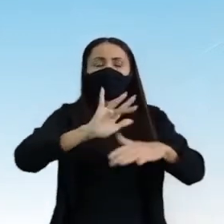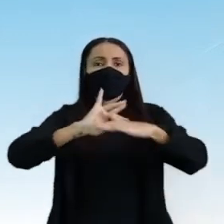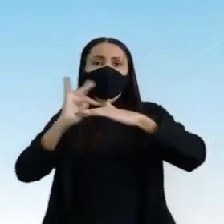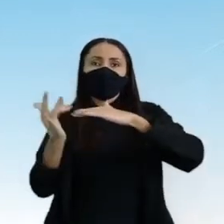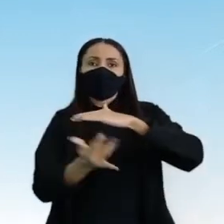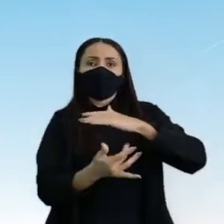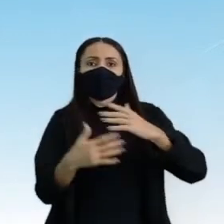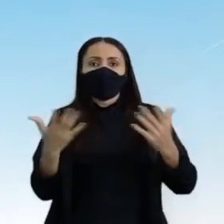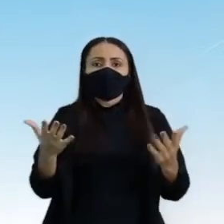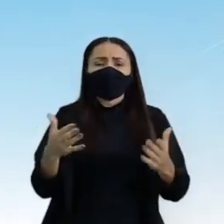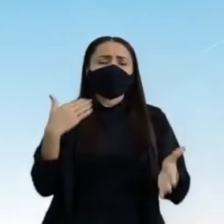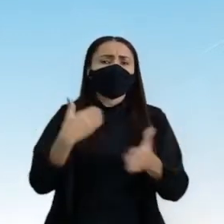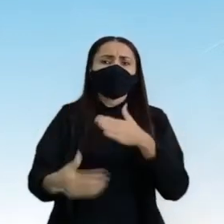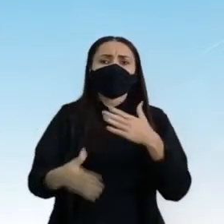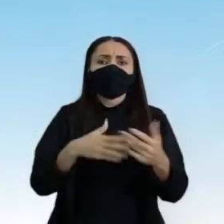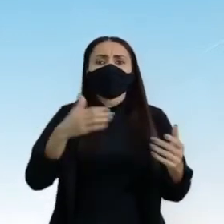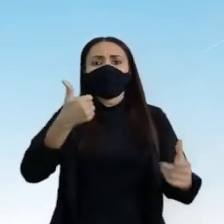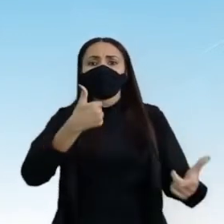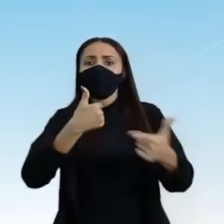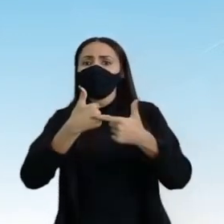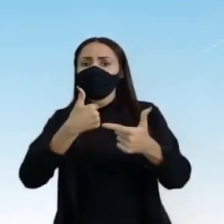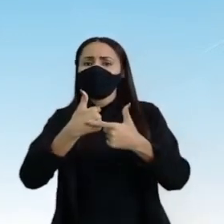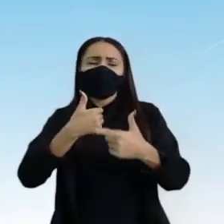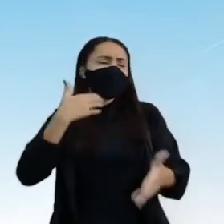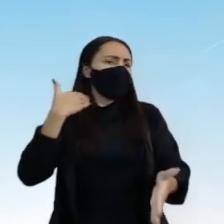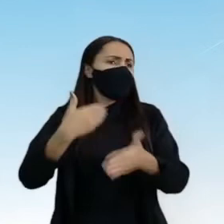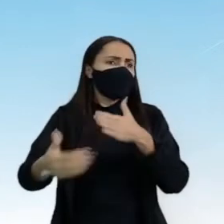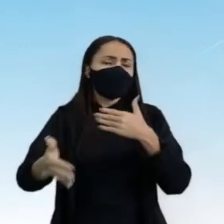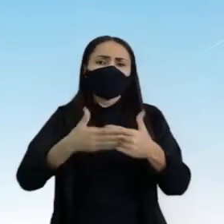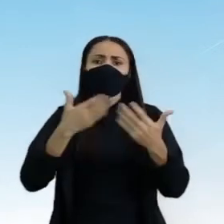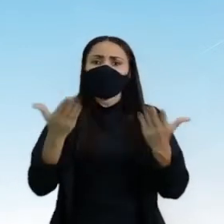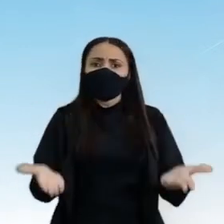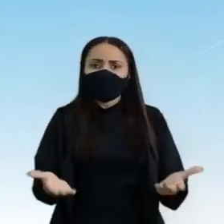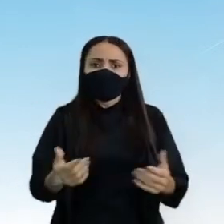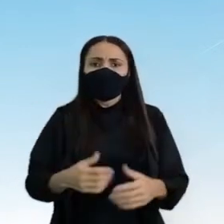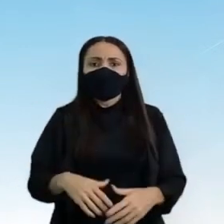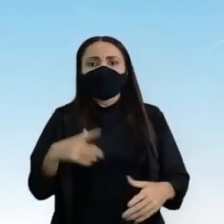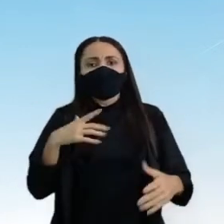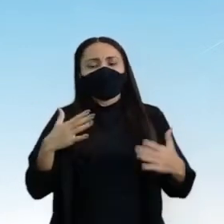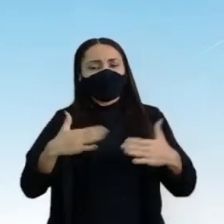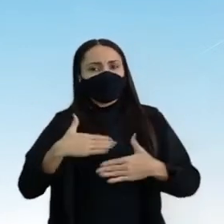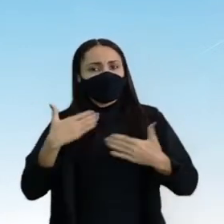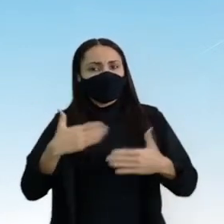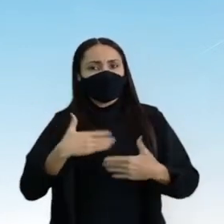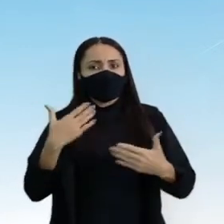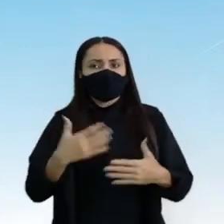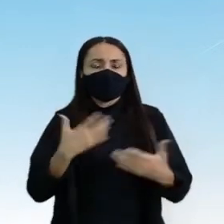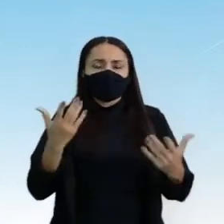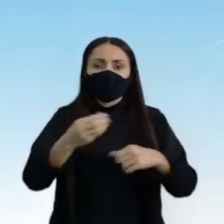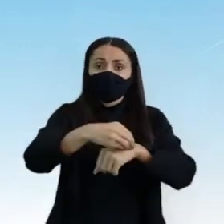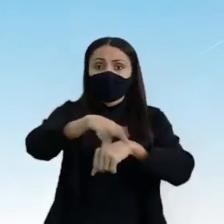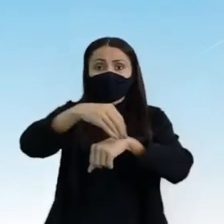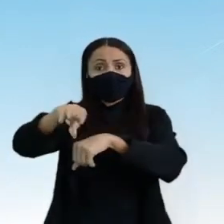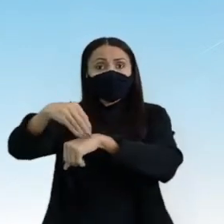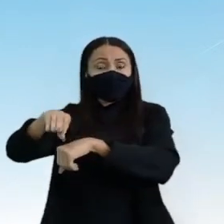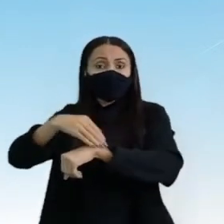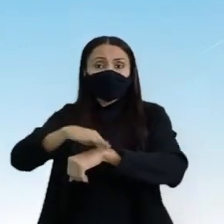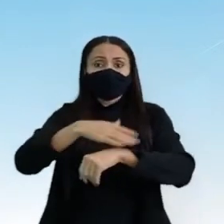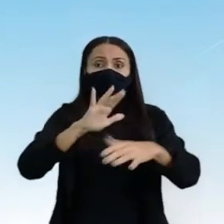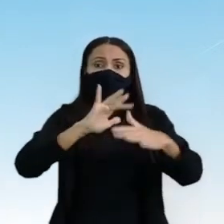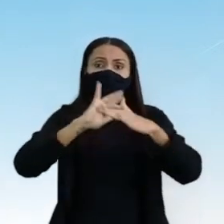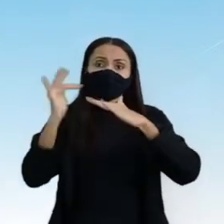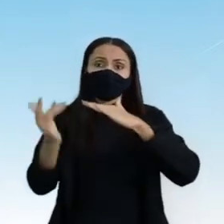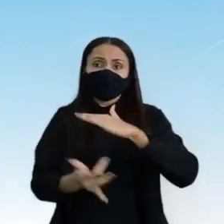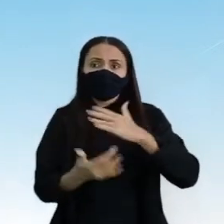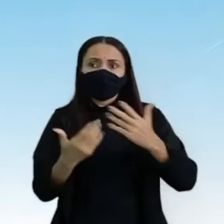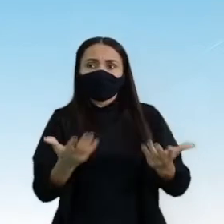importa quantos likes aquela foto ali vai me dar. O importante é que eu tive prazer de postar aquela imagem nas redes